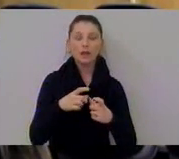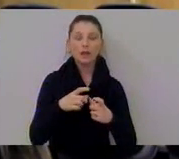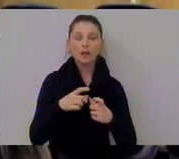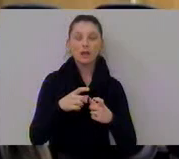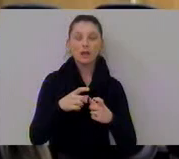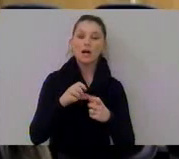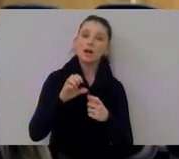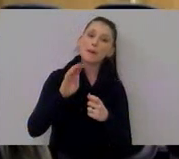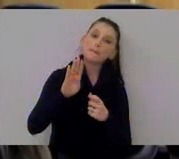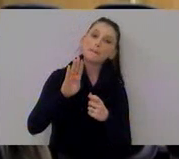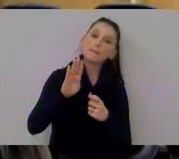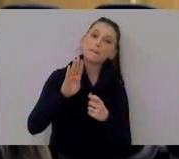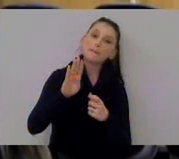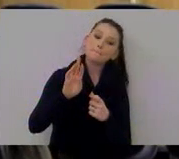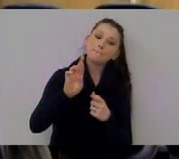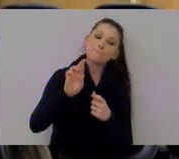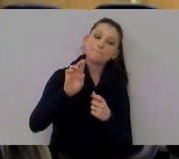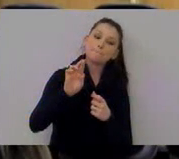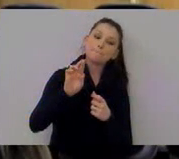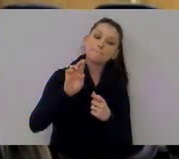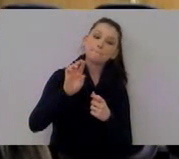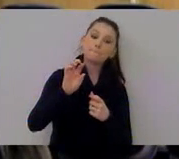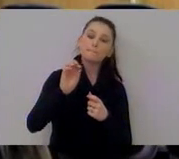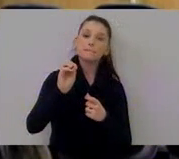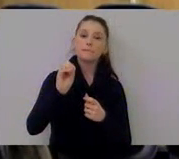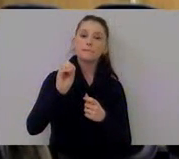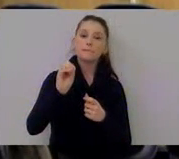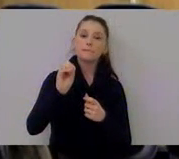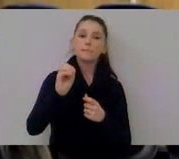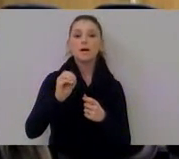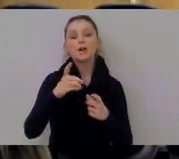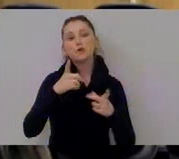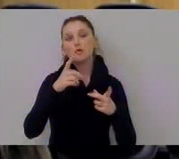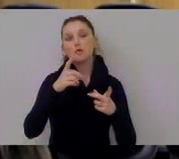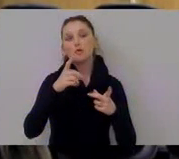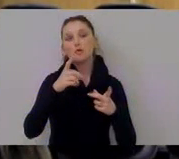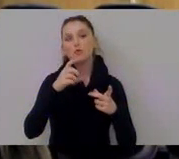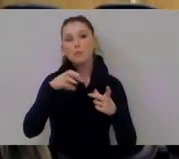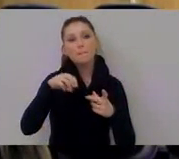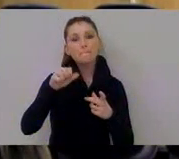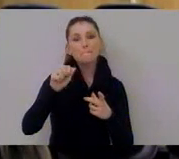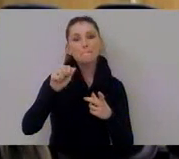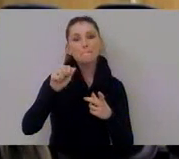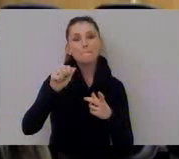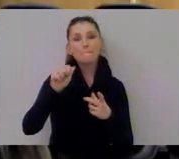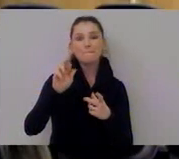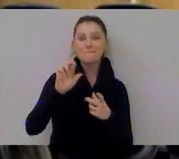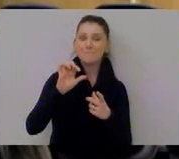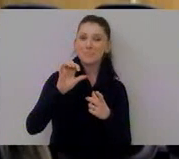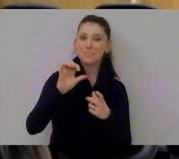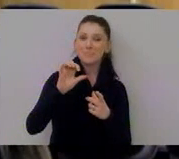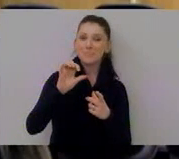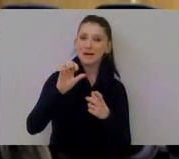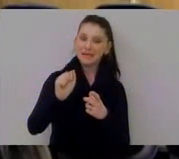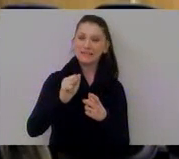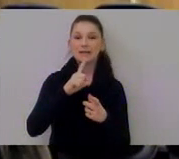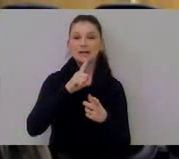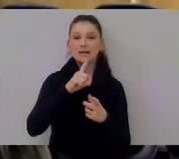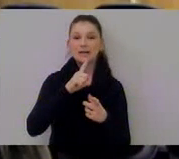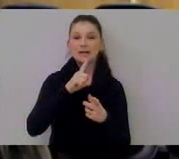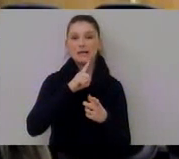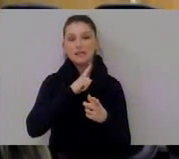um bairro que possui 40 anos.